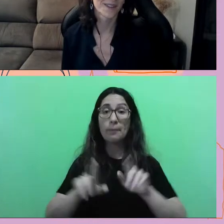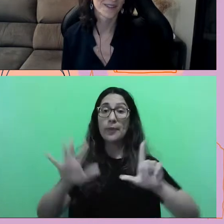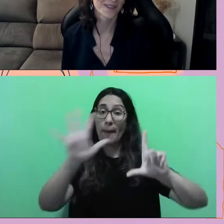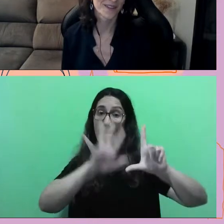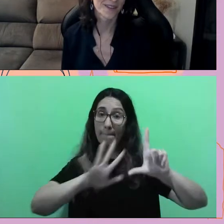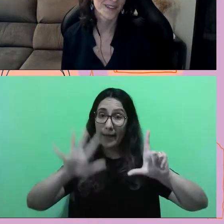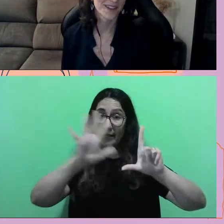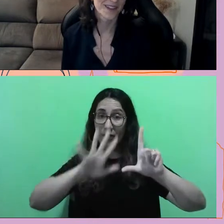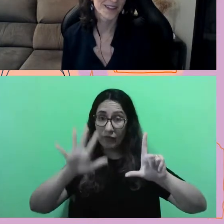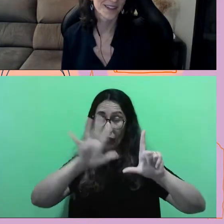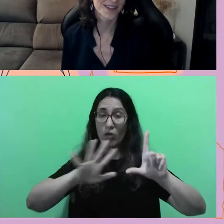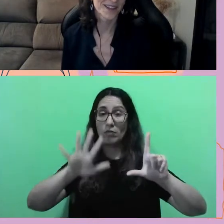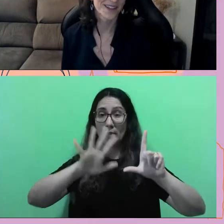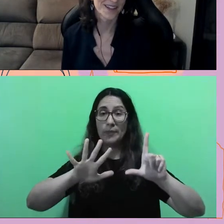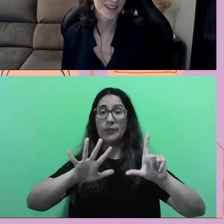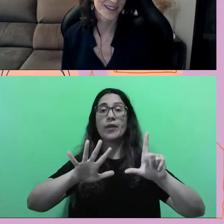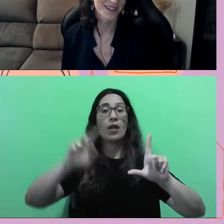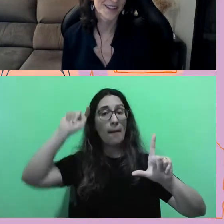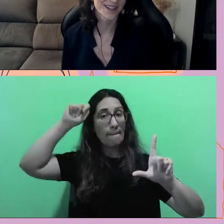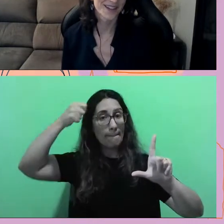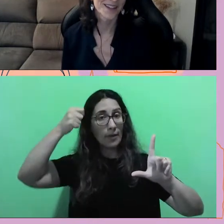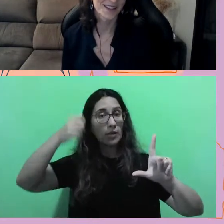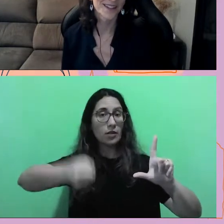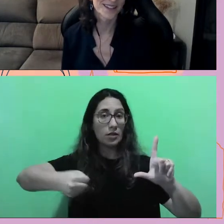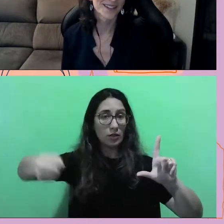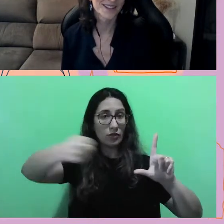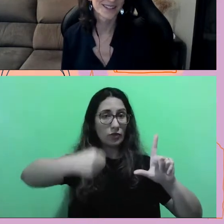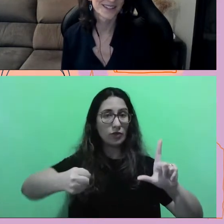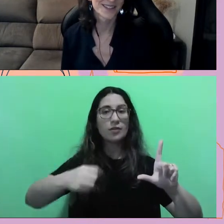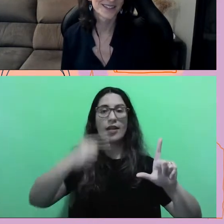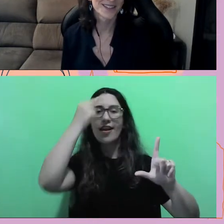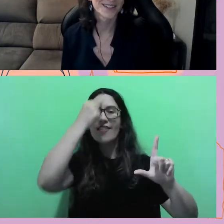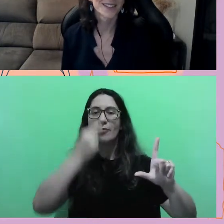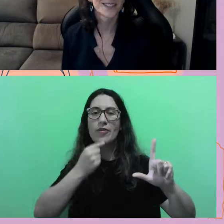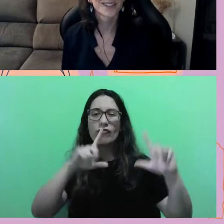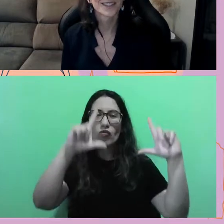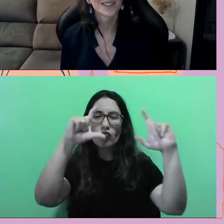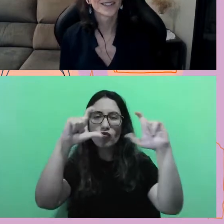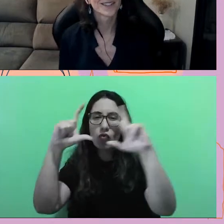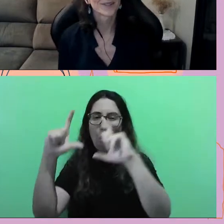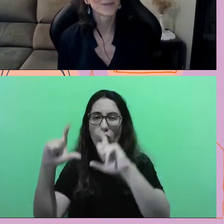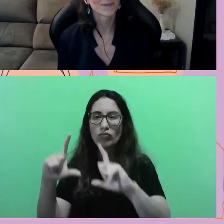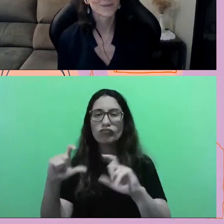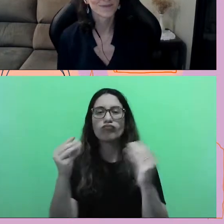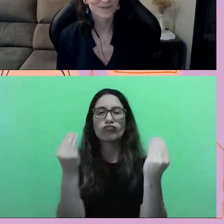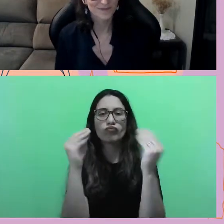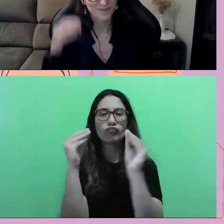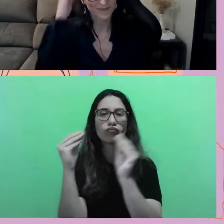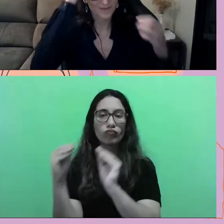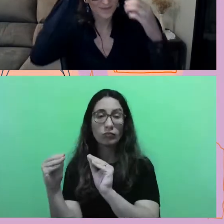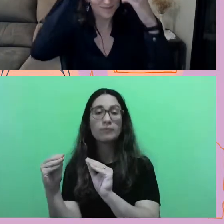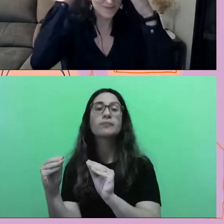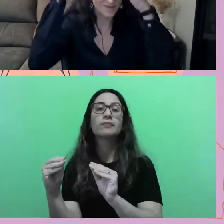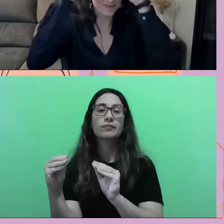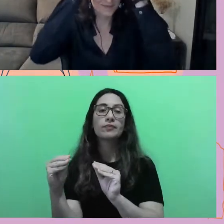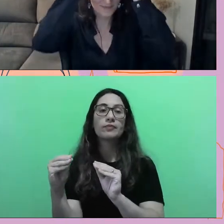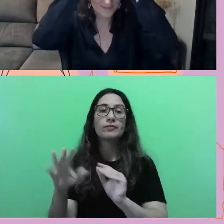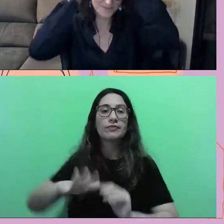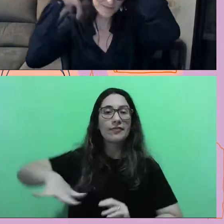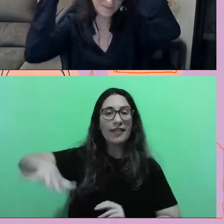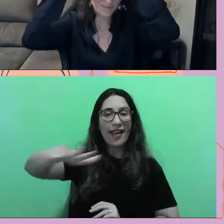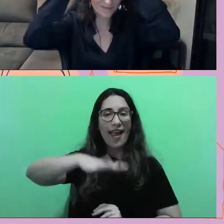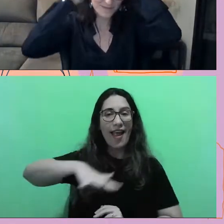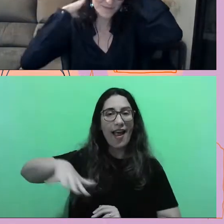foto de perfil, né? A foto que a gente usa para nossa divulgação e tudo mais, é a ala das